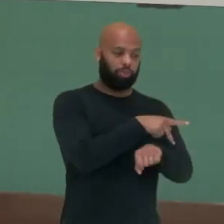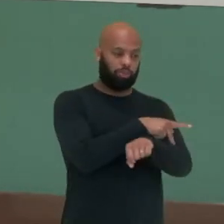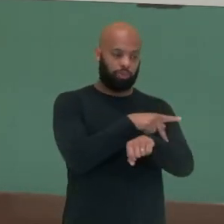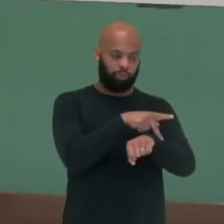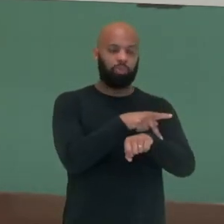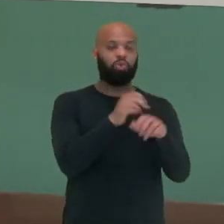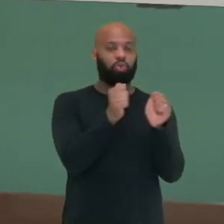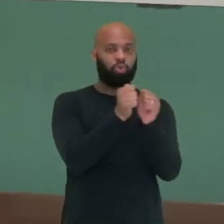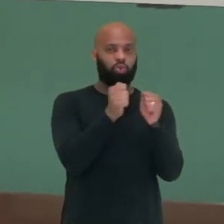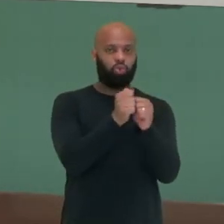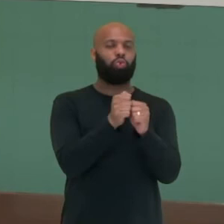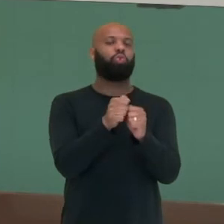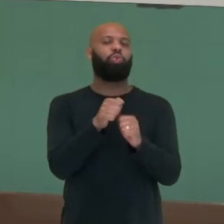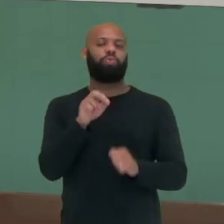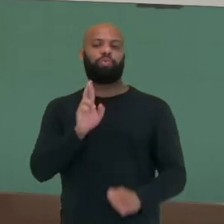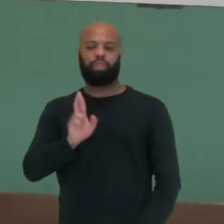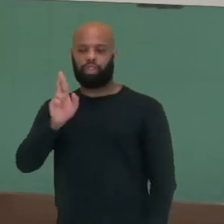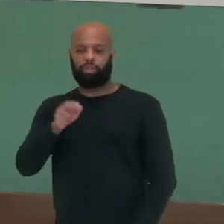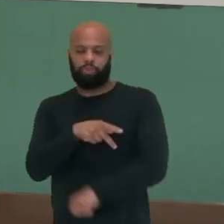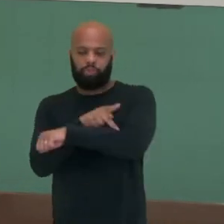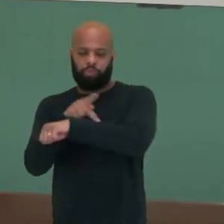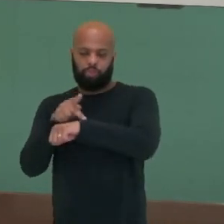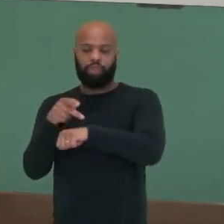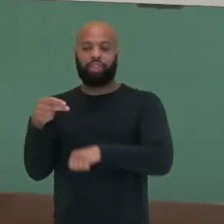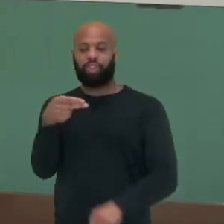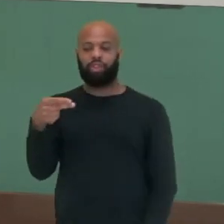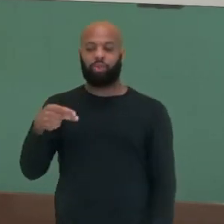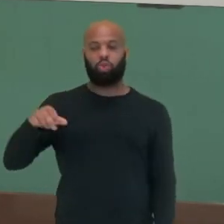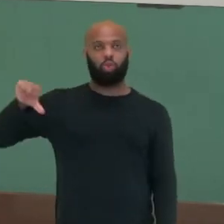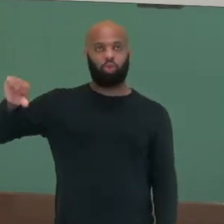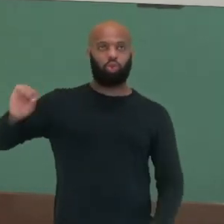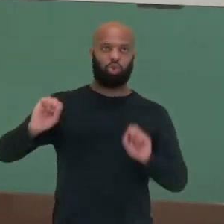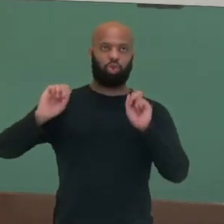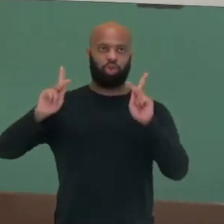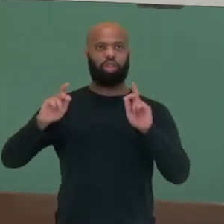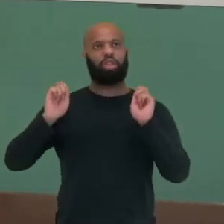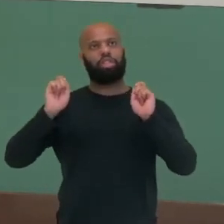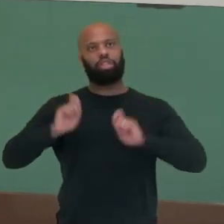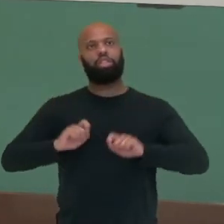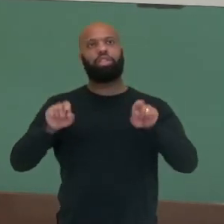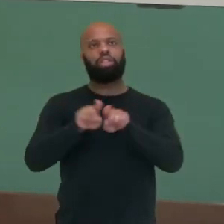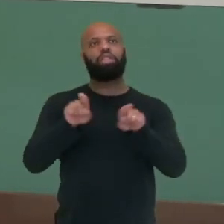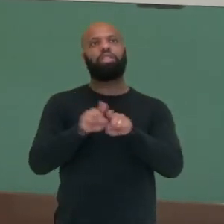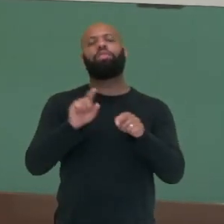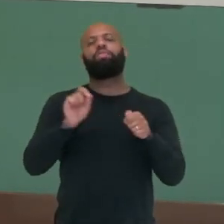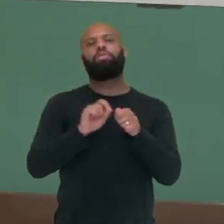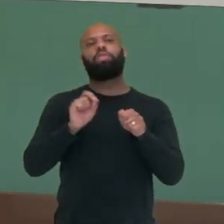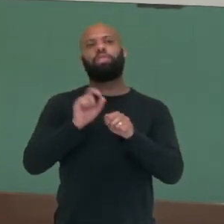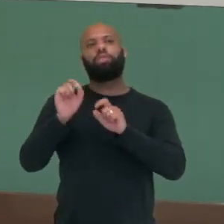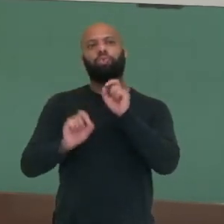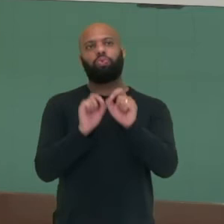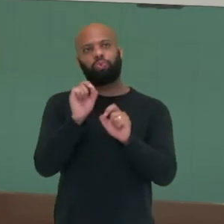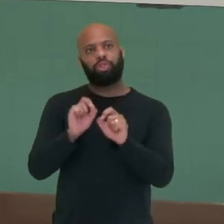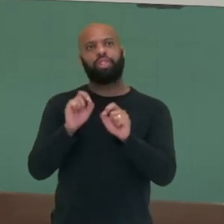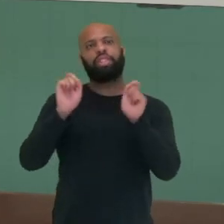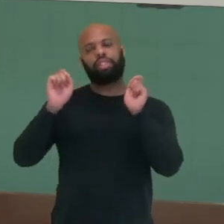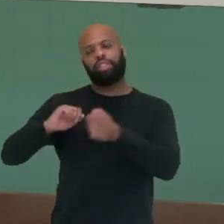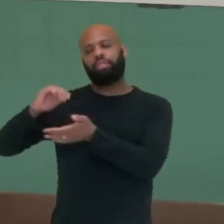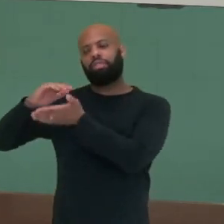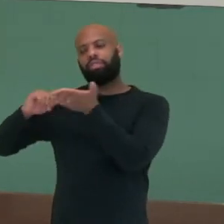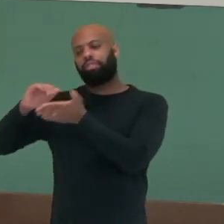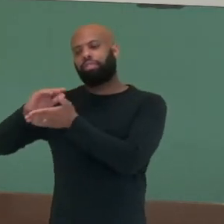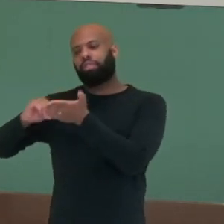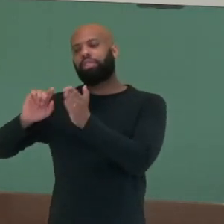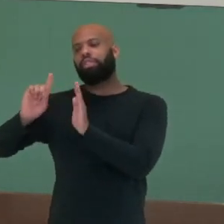que é esta parte, igual a 9, tá? Ou poderia também pegar esse, fazer a subtração do outro